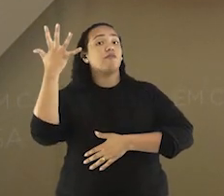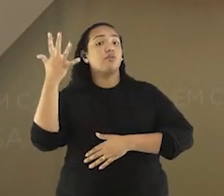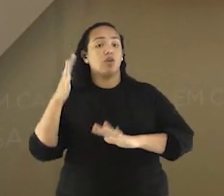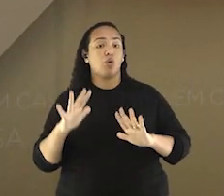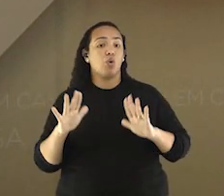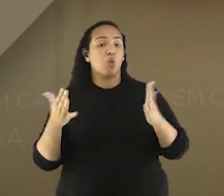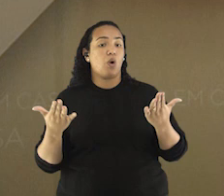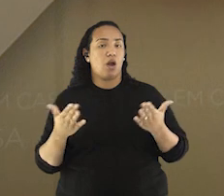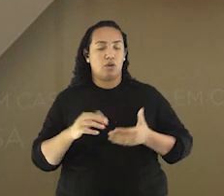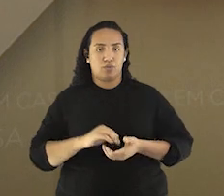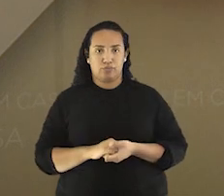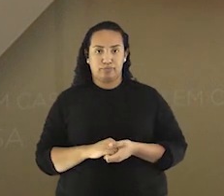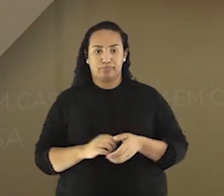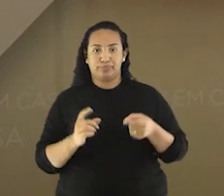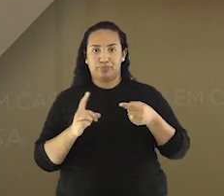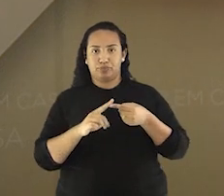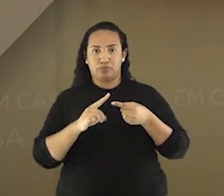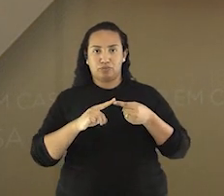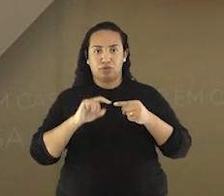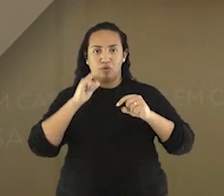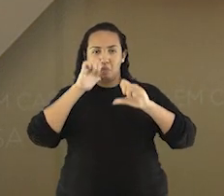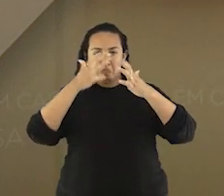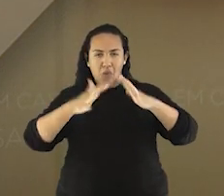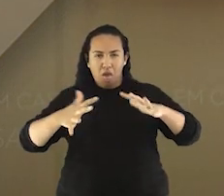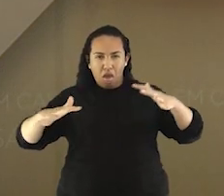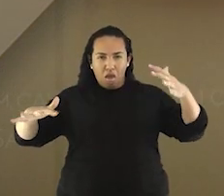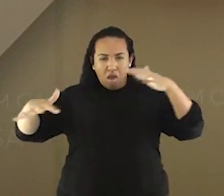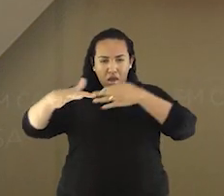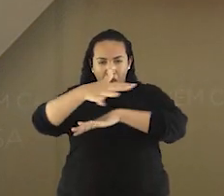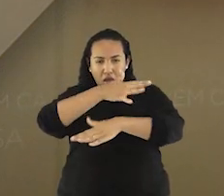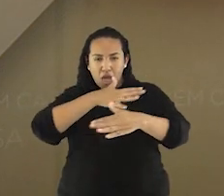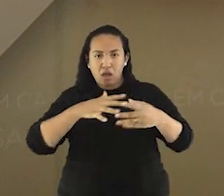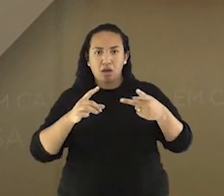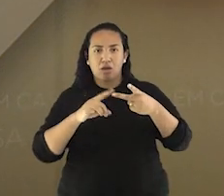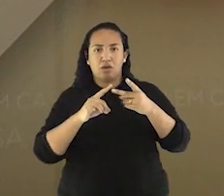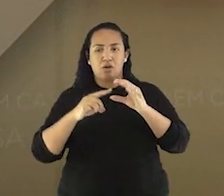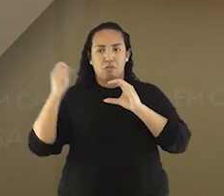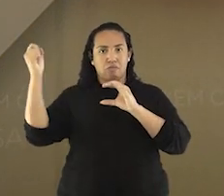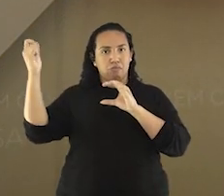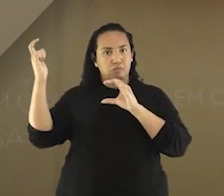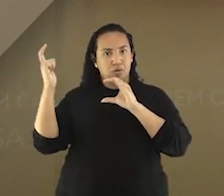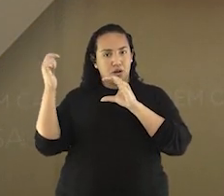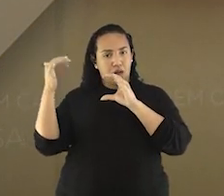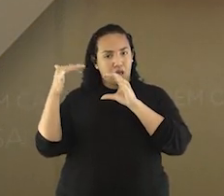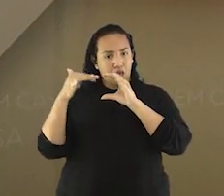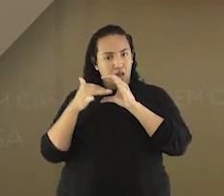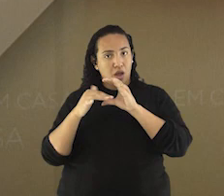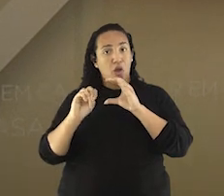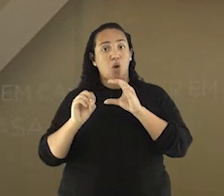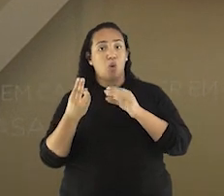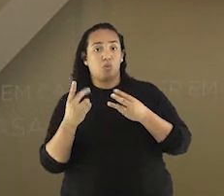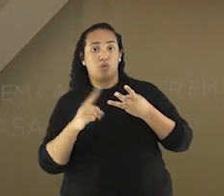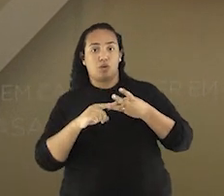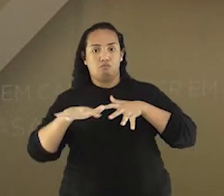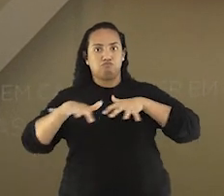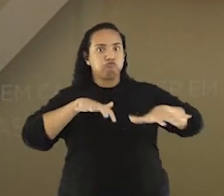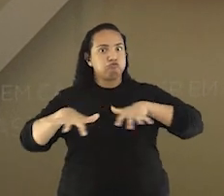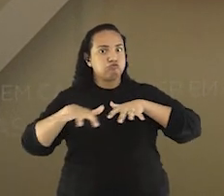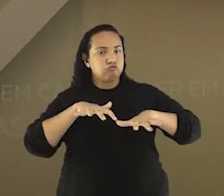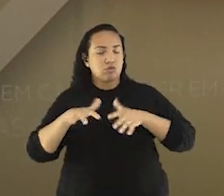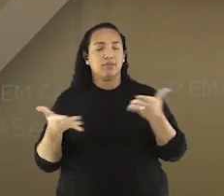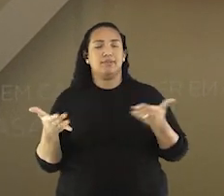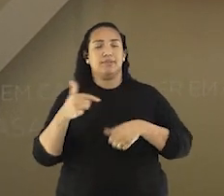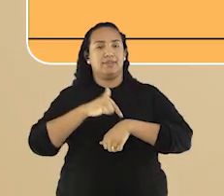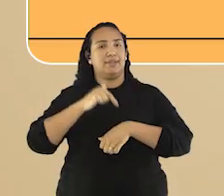esse? Letra A, os furacões. Letra B, o efeito estufa. Ou letra C, os terremotos? Eu vou te dar um tempo para